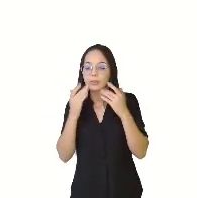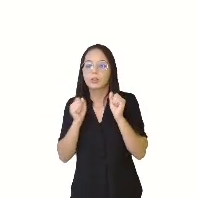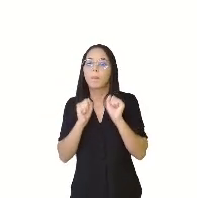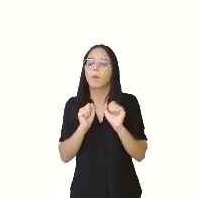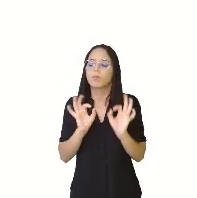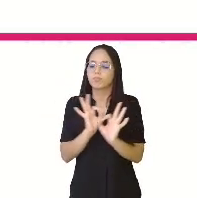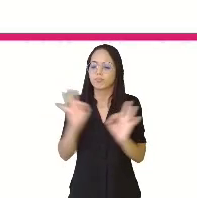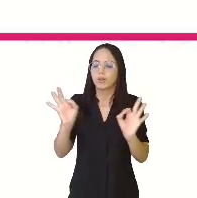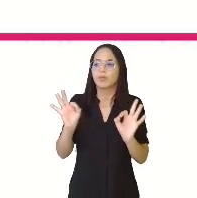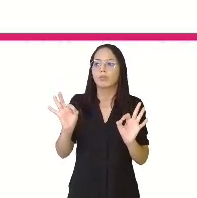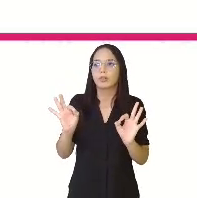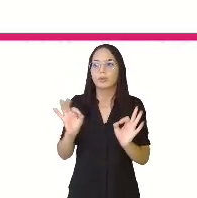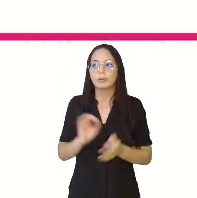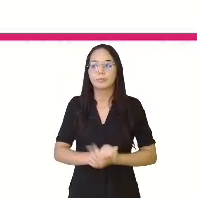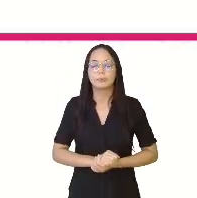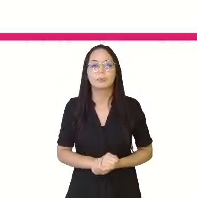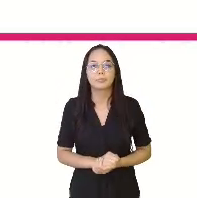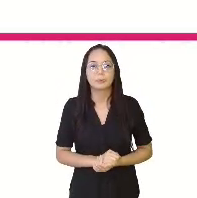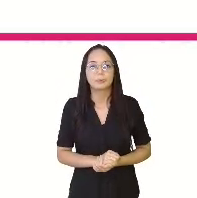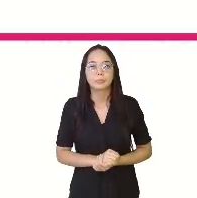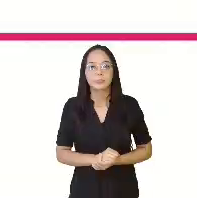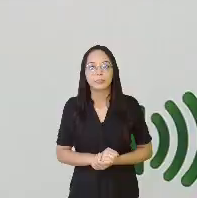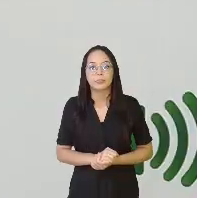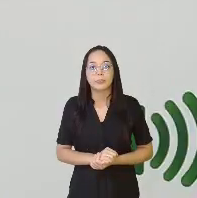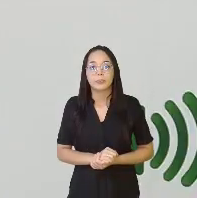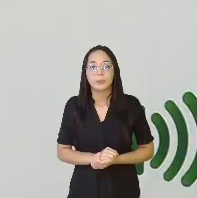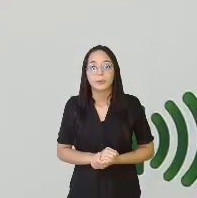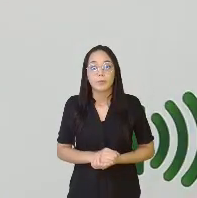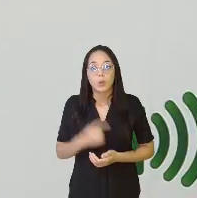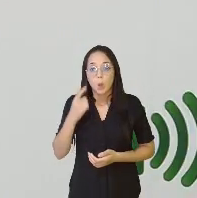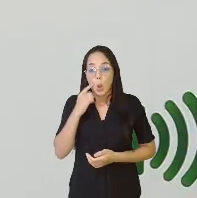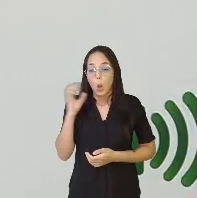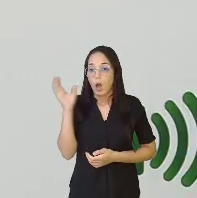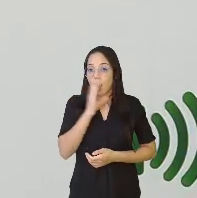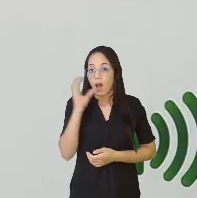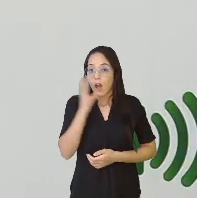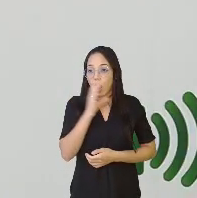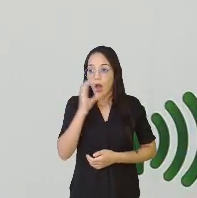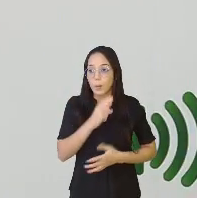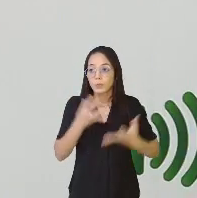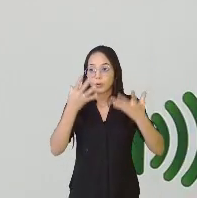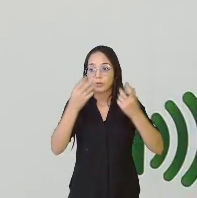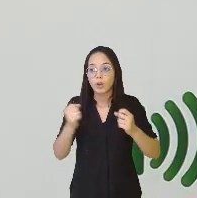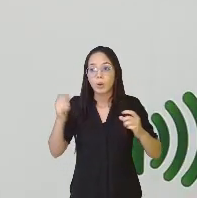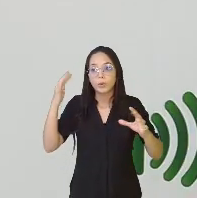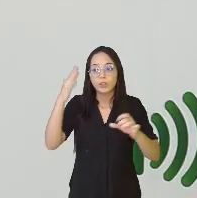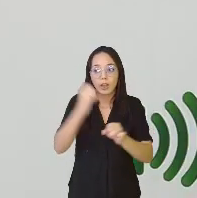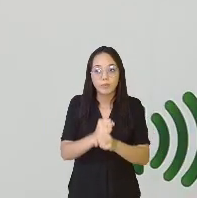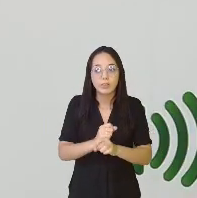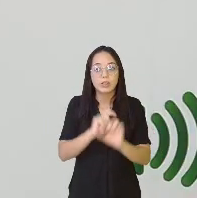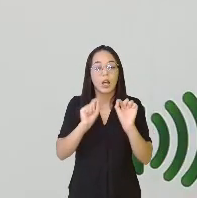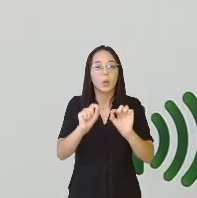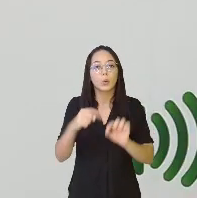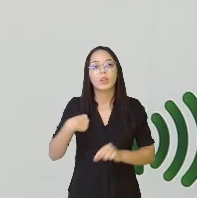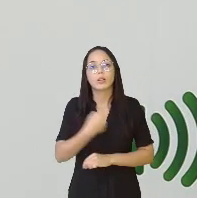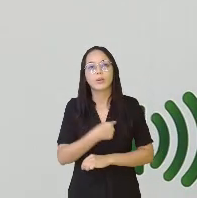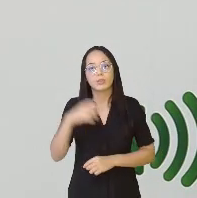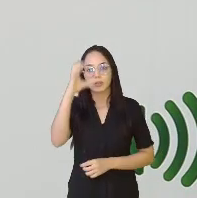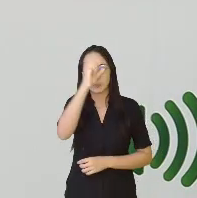com perfeição para os seus telespectadores. Agora, bem rapidinho, nós vamos dar uma revisadinha naquilo que aprendemos